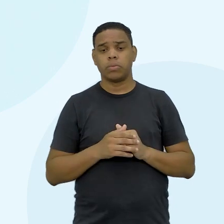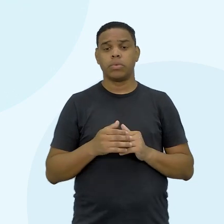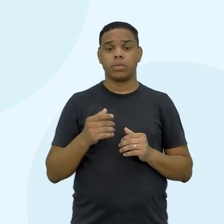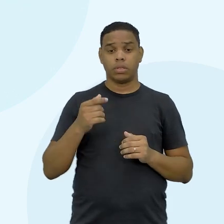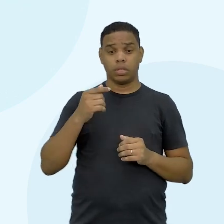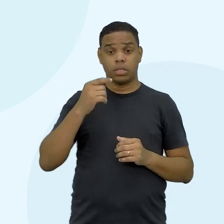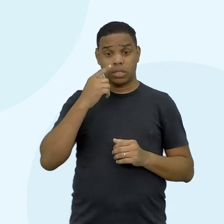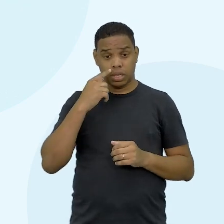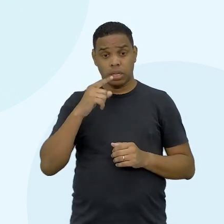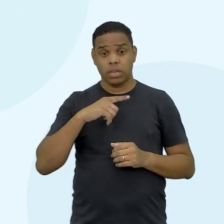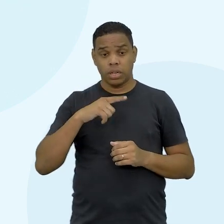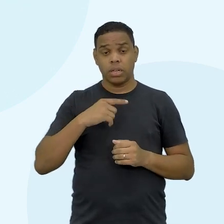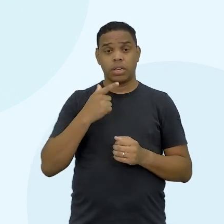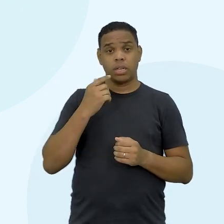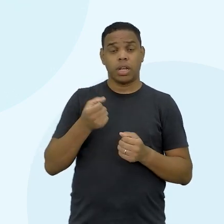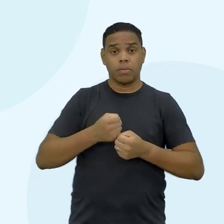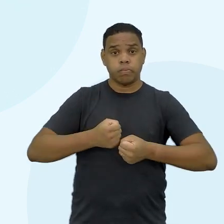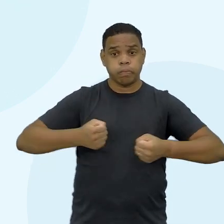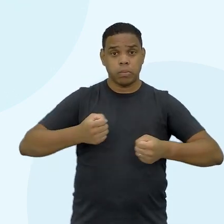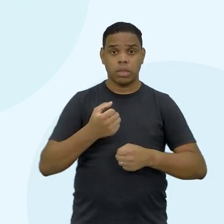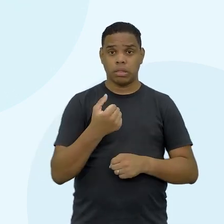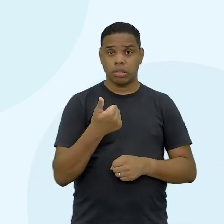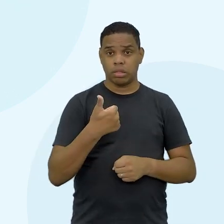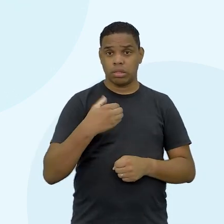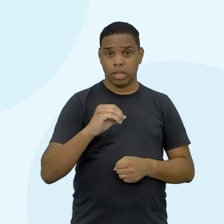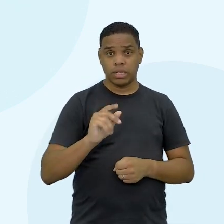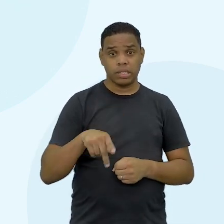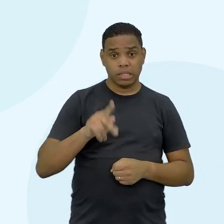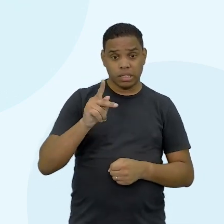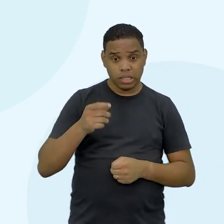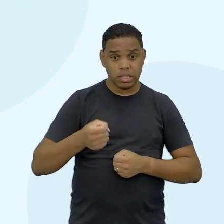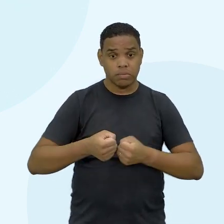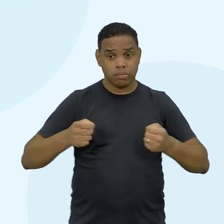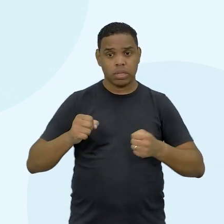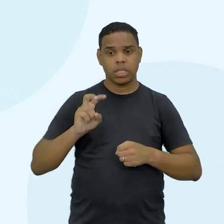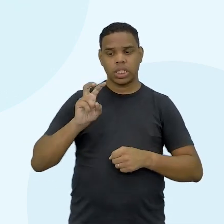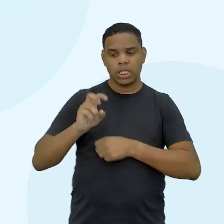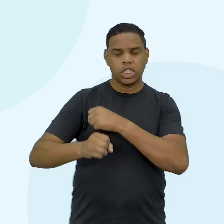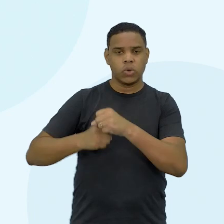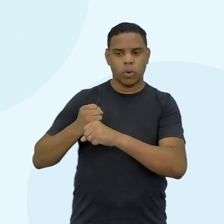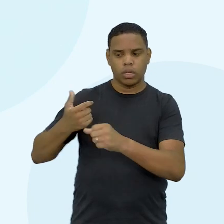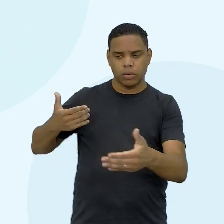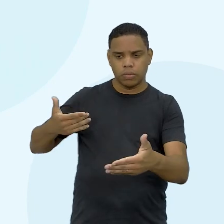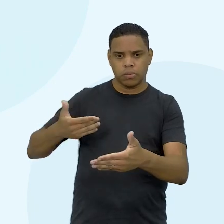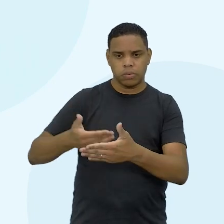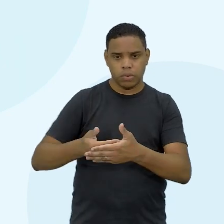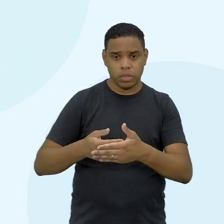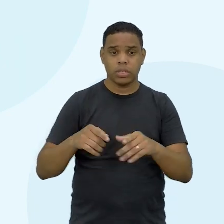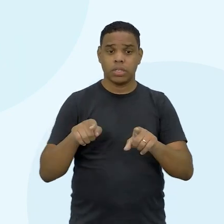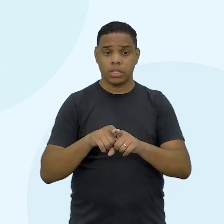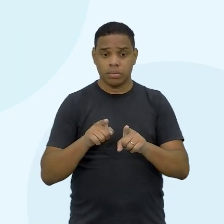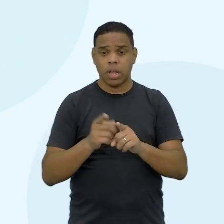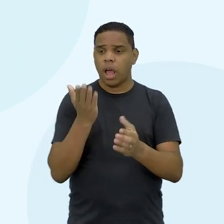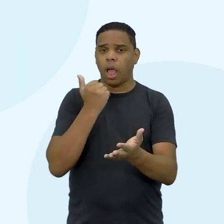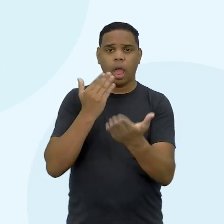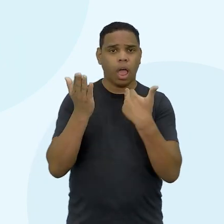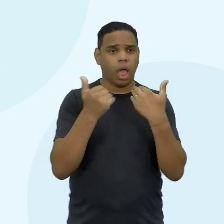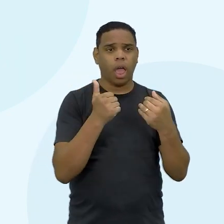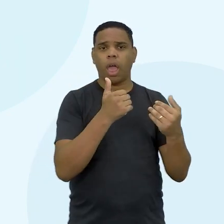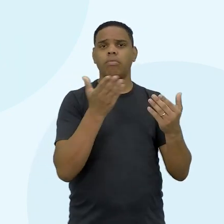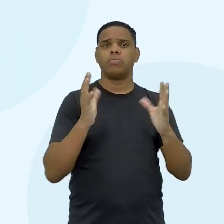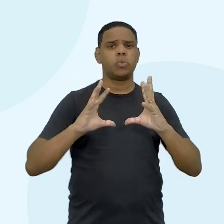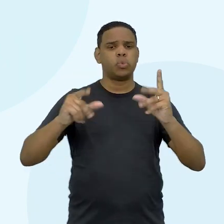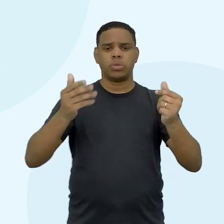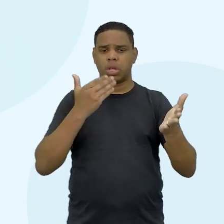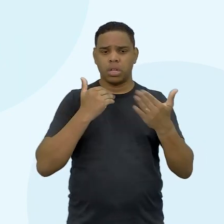Aumentou 10 quilos, né, no seu peso nos últimos 5 anos e não faz restrições alimentares.